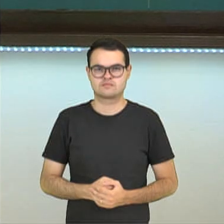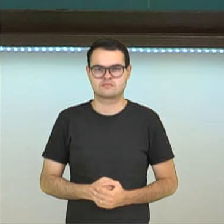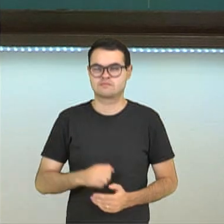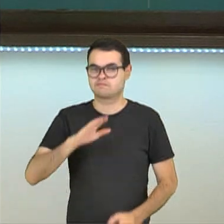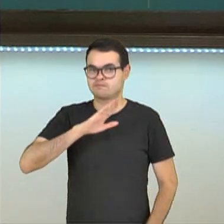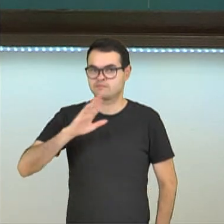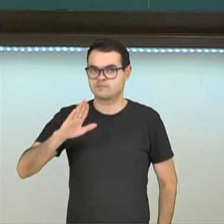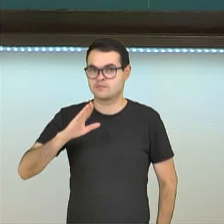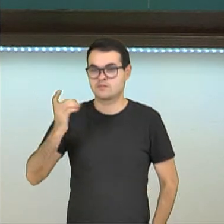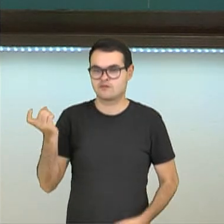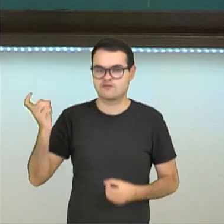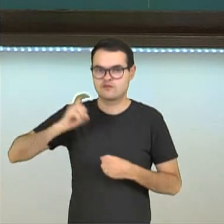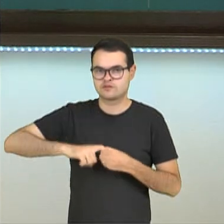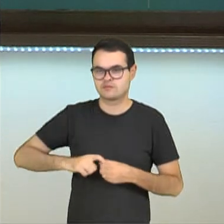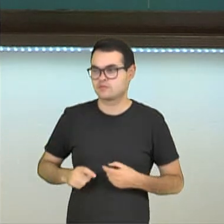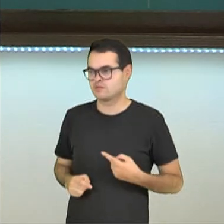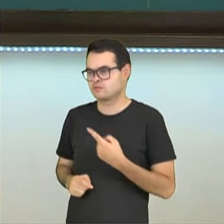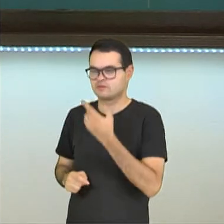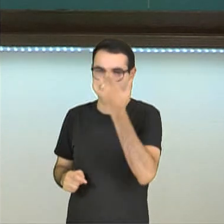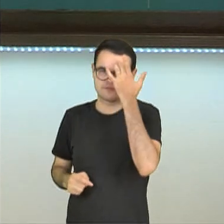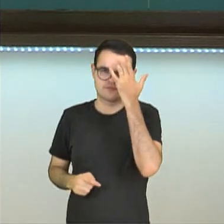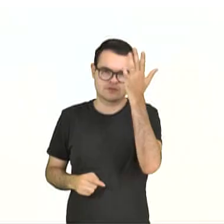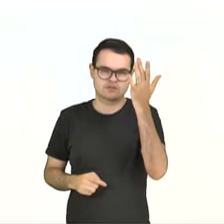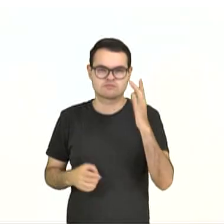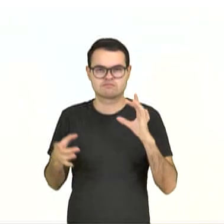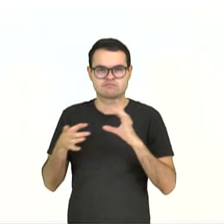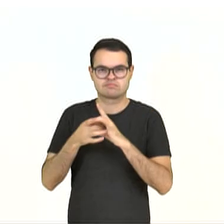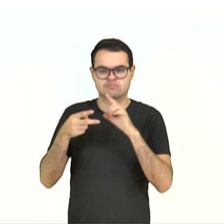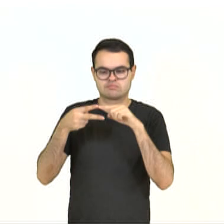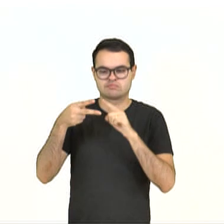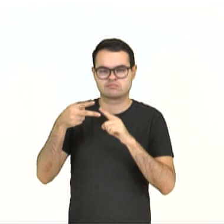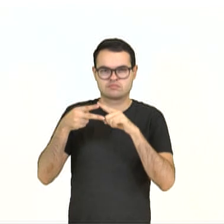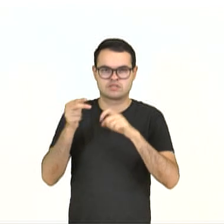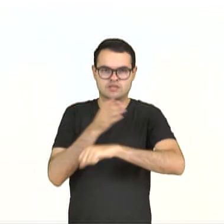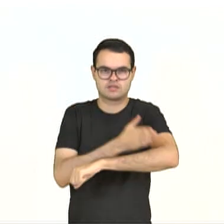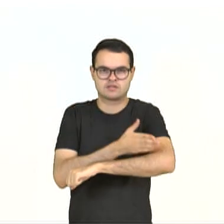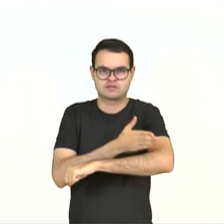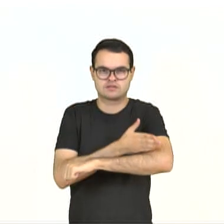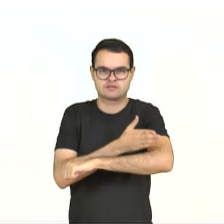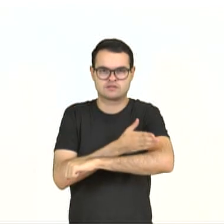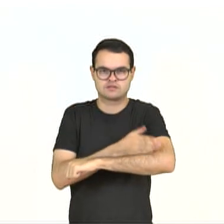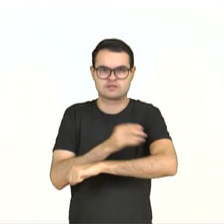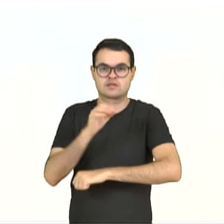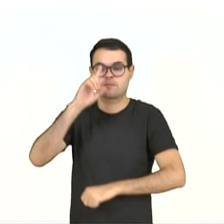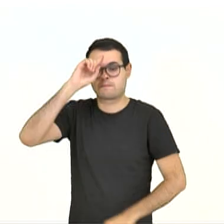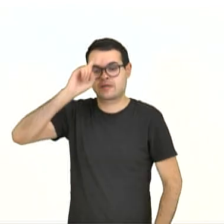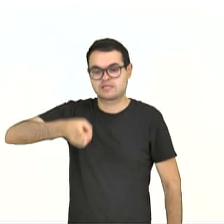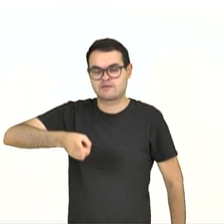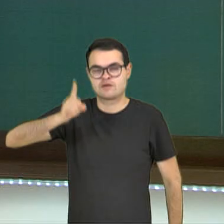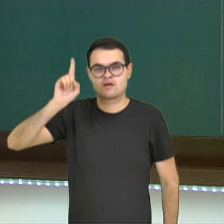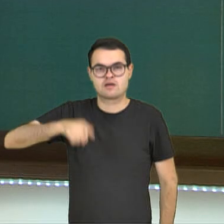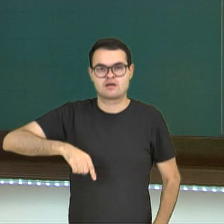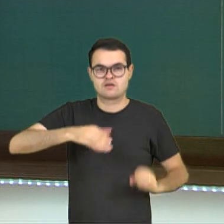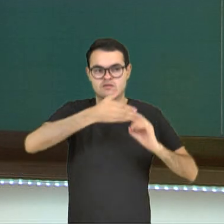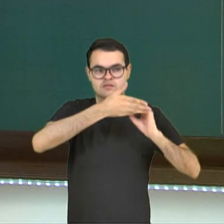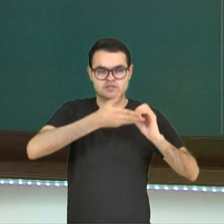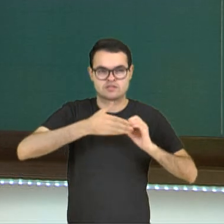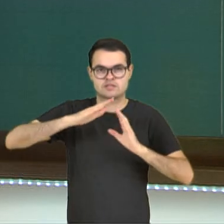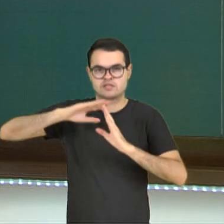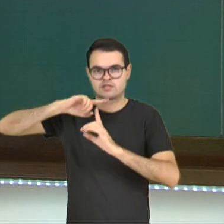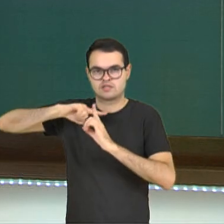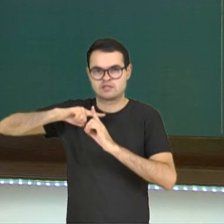Olá, voltamos aqui, né, pessoal? Essa tá fácil. Lógico que na antiguidade, quem mandava aqui era o Estado e a igreja.